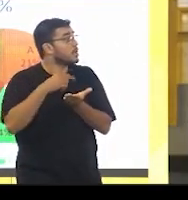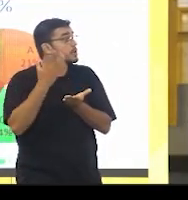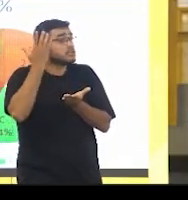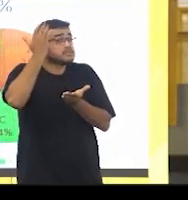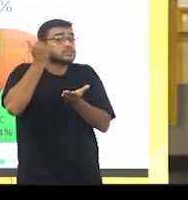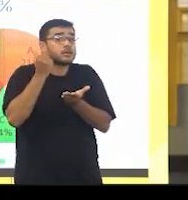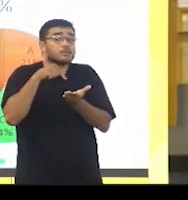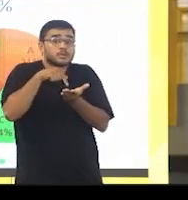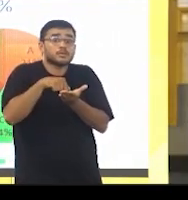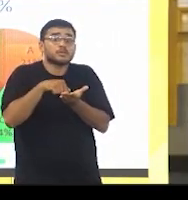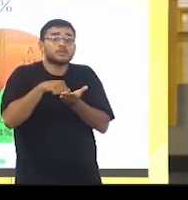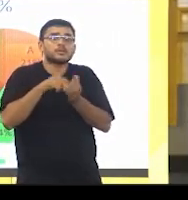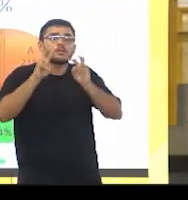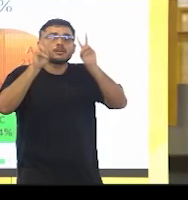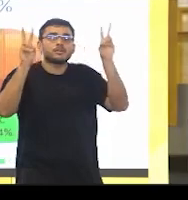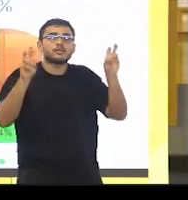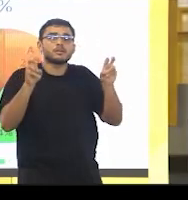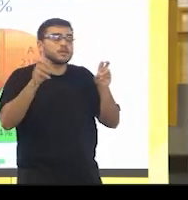originário,